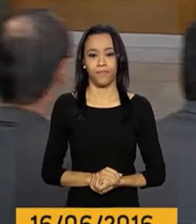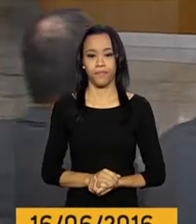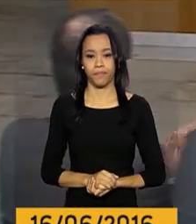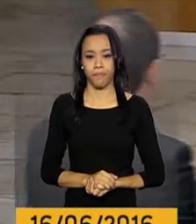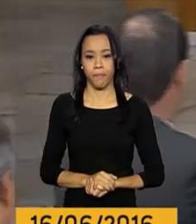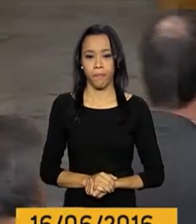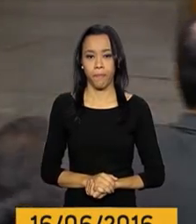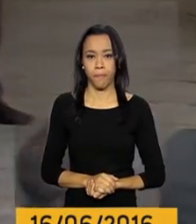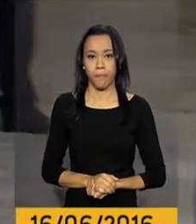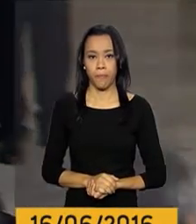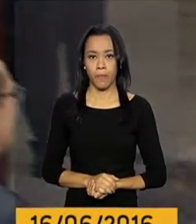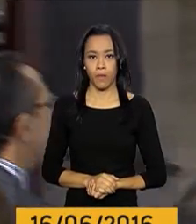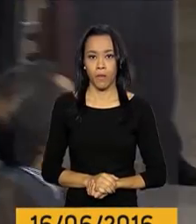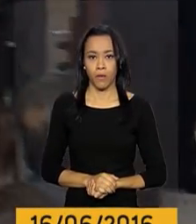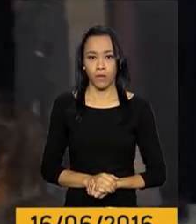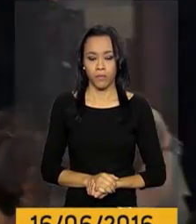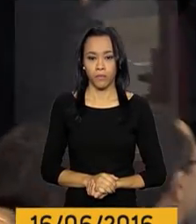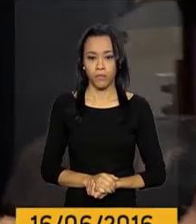entrevista.